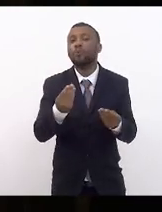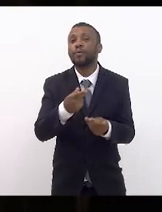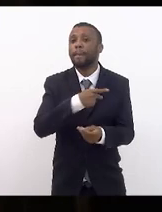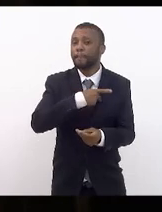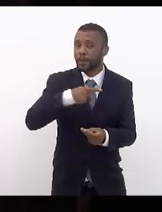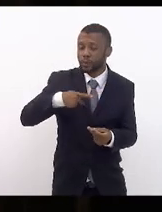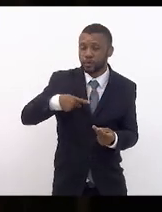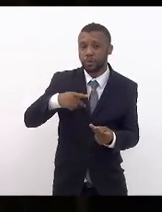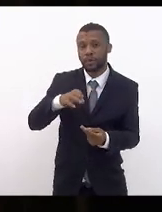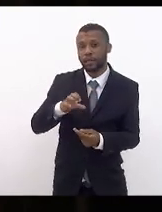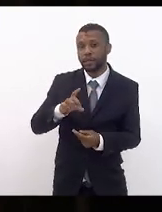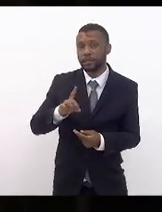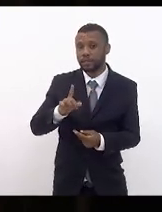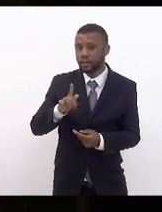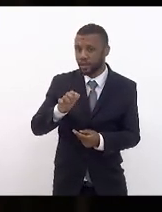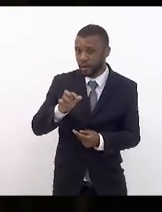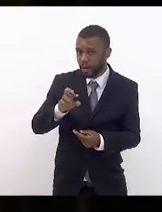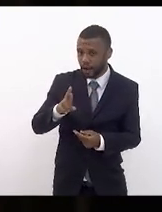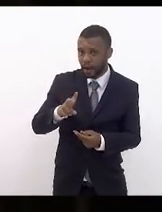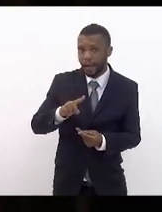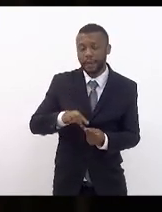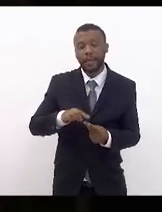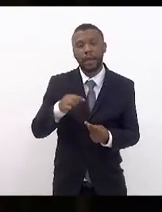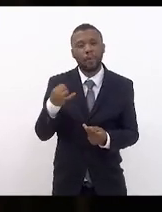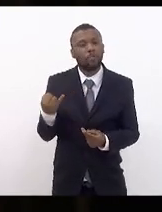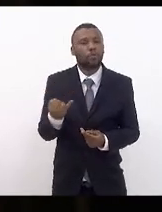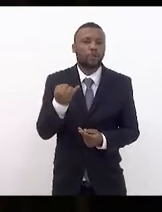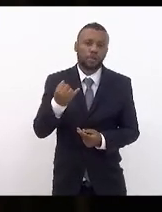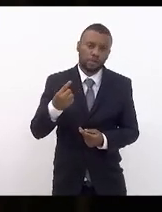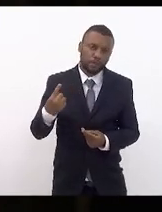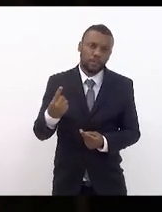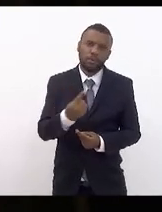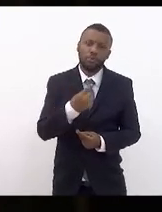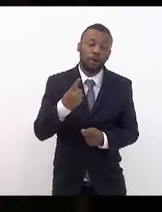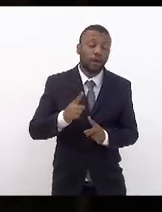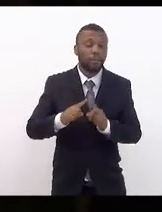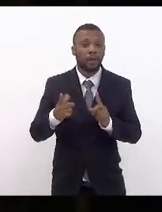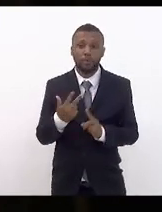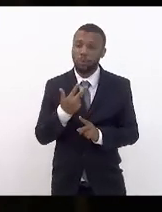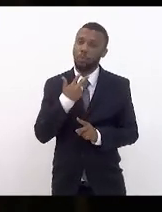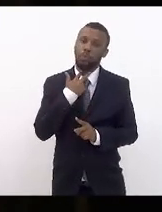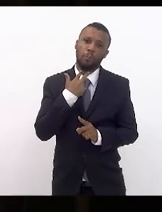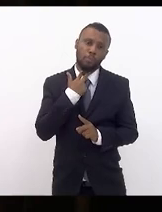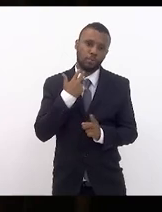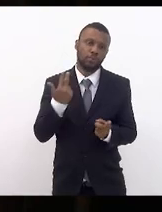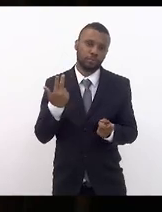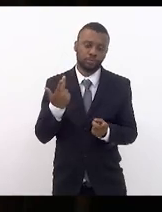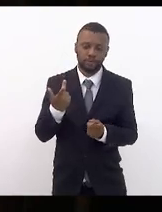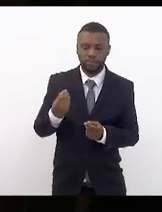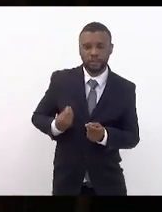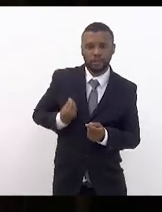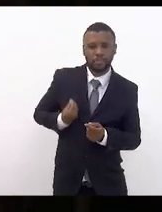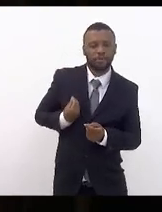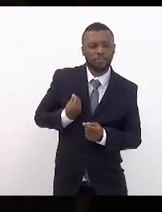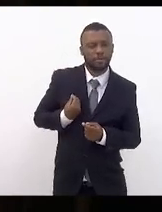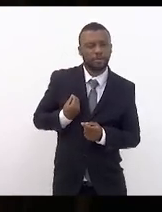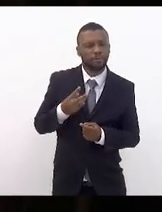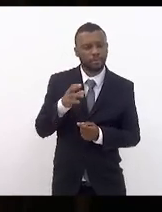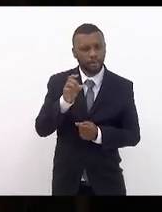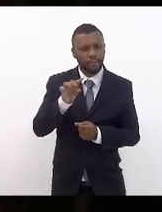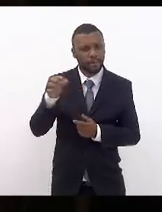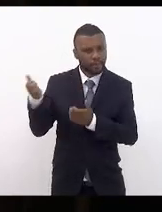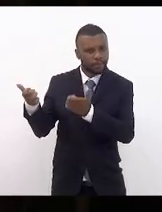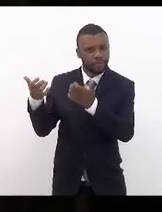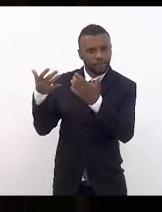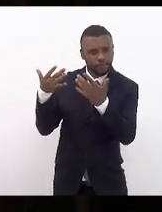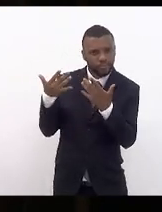Pastor Edgar, que é muito caro para nós e não pôde estar aqui, certa vez me disse,